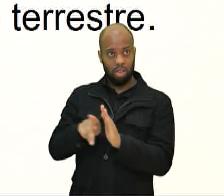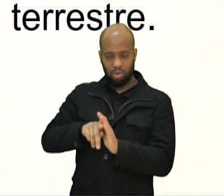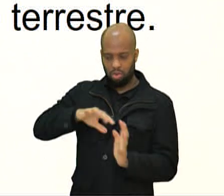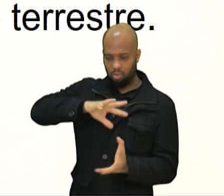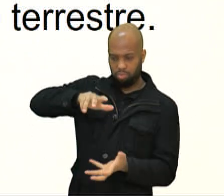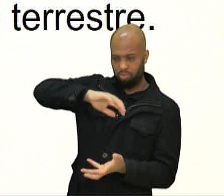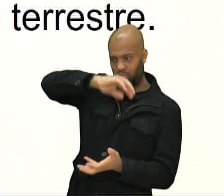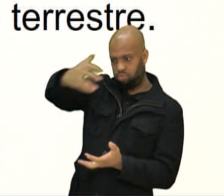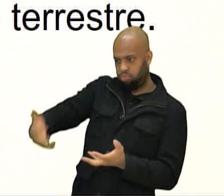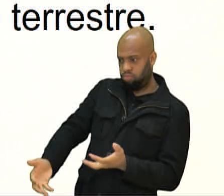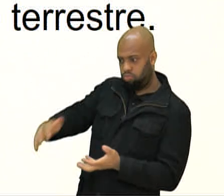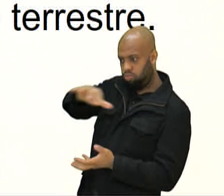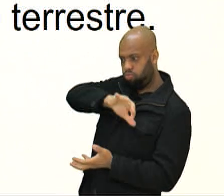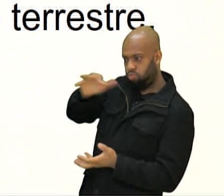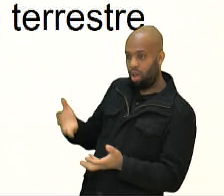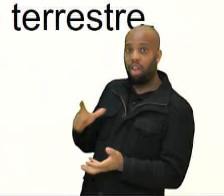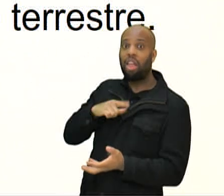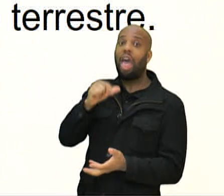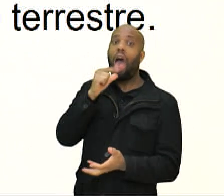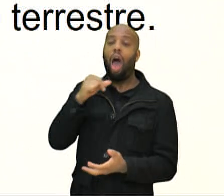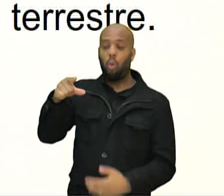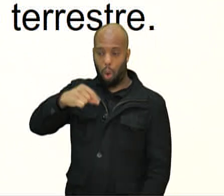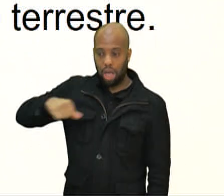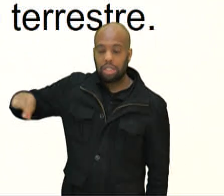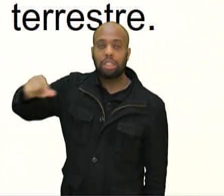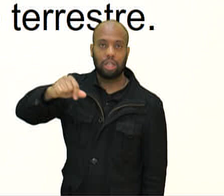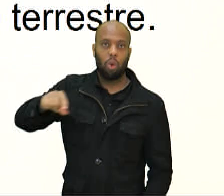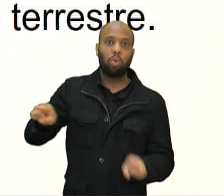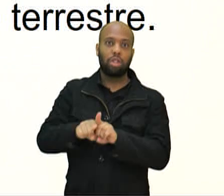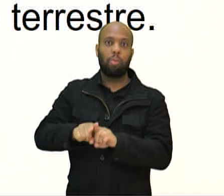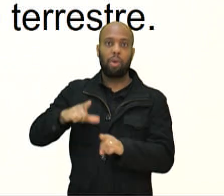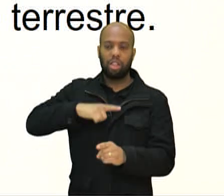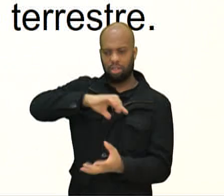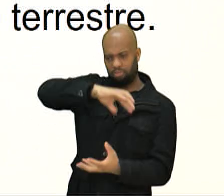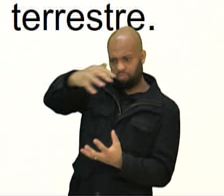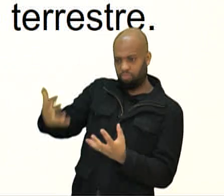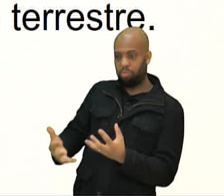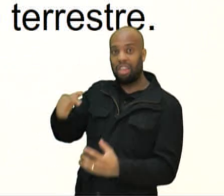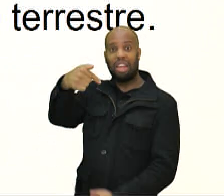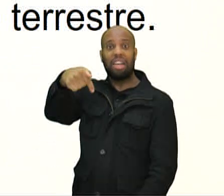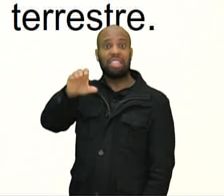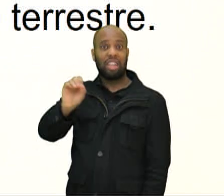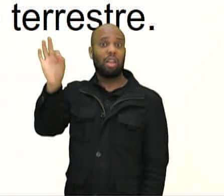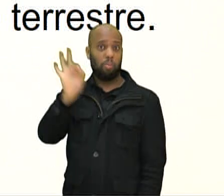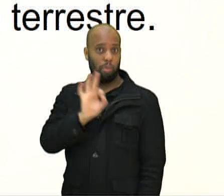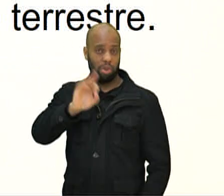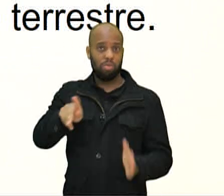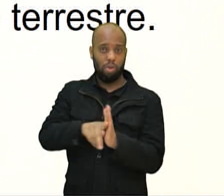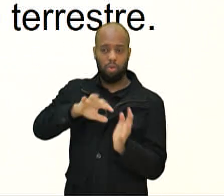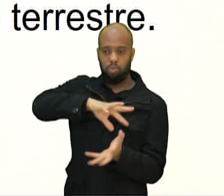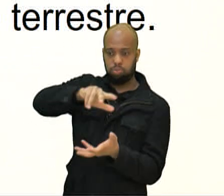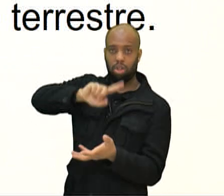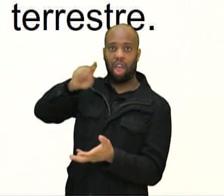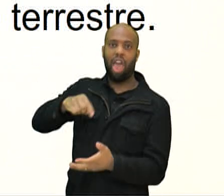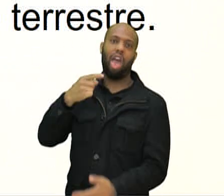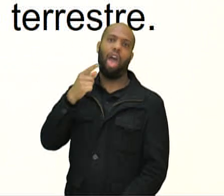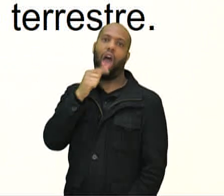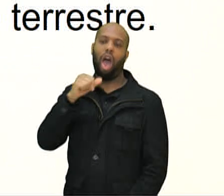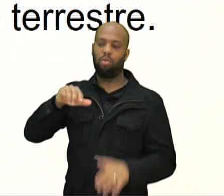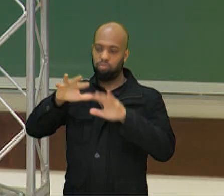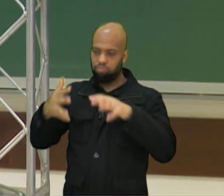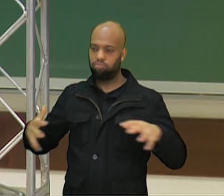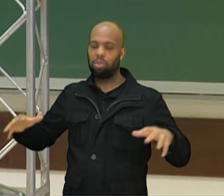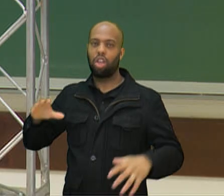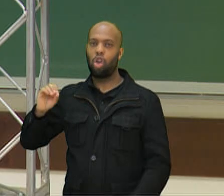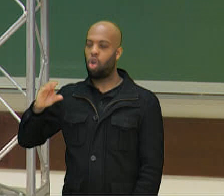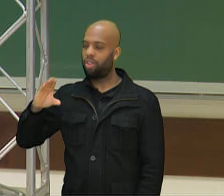da Terra, constituído por água salgada e cobre cerca de 70% da superfície terrestre. Então, os oceanos são